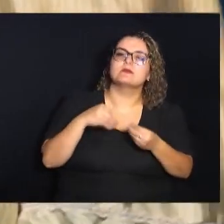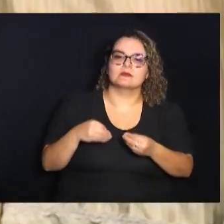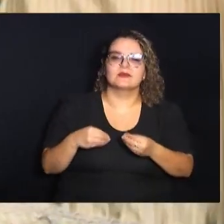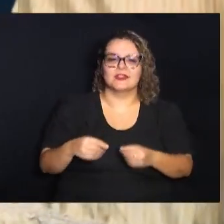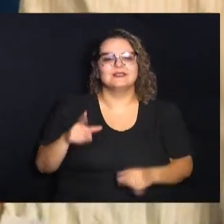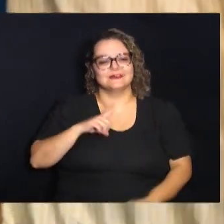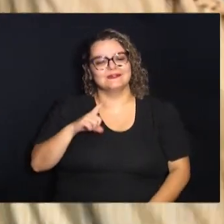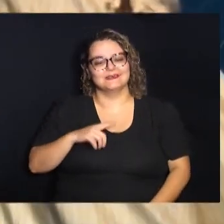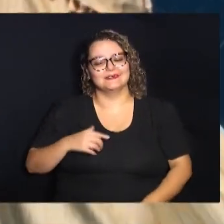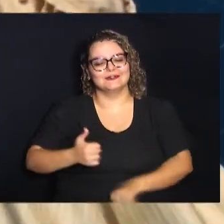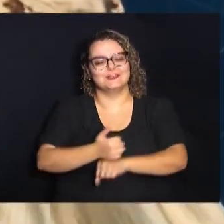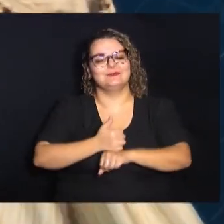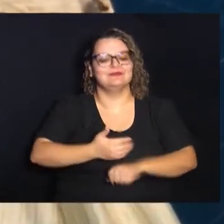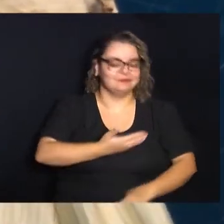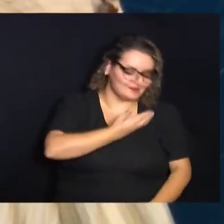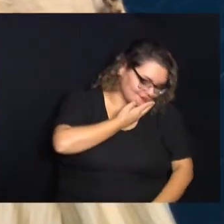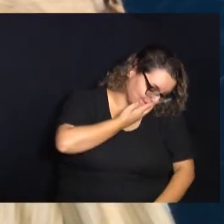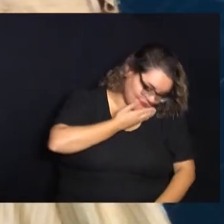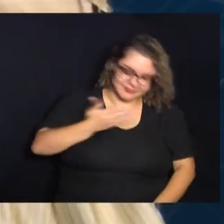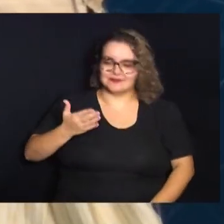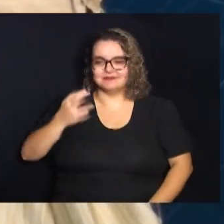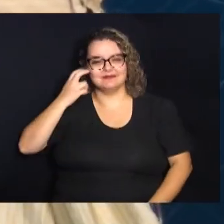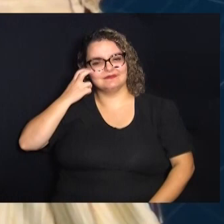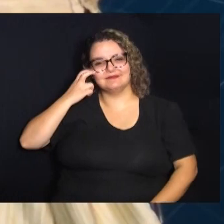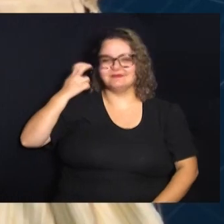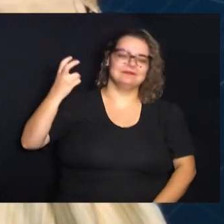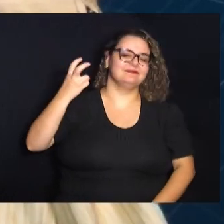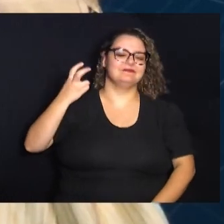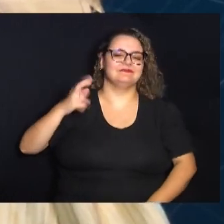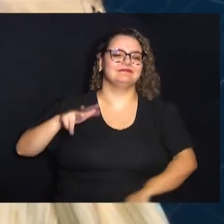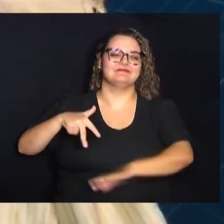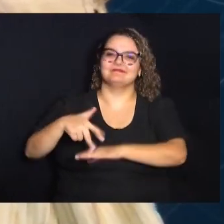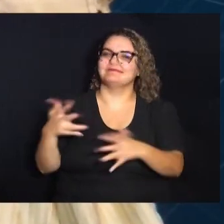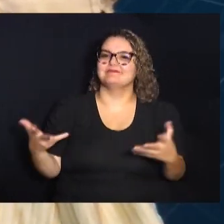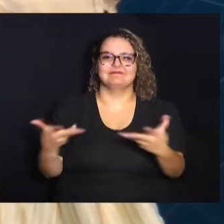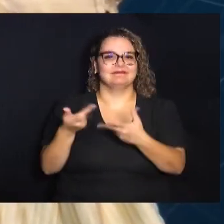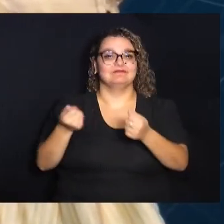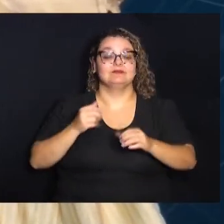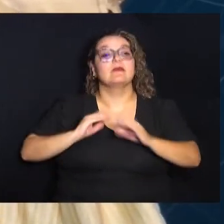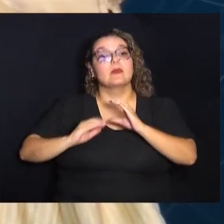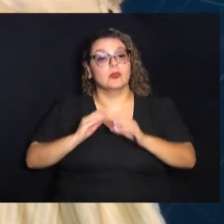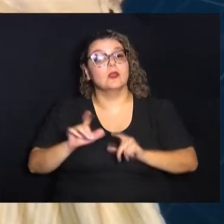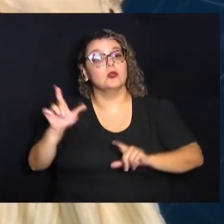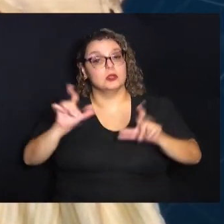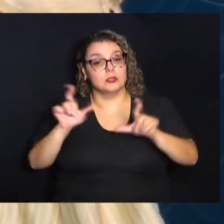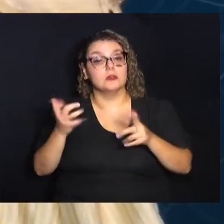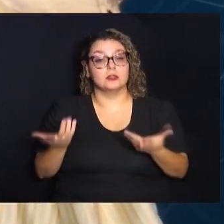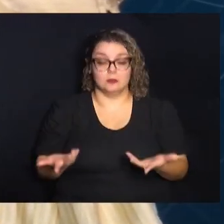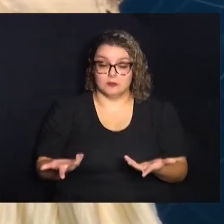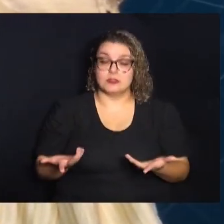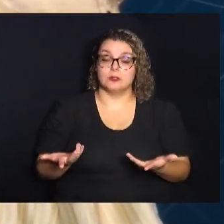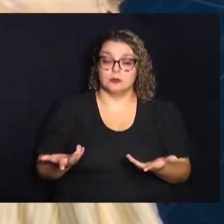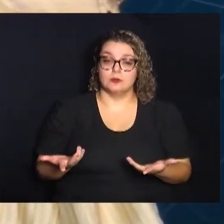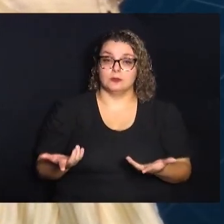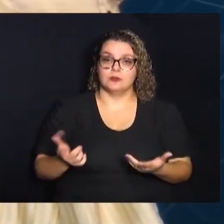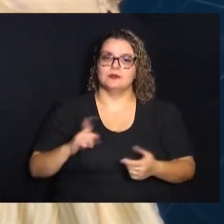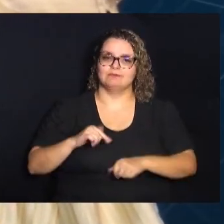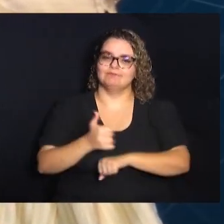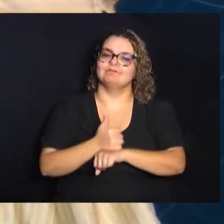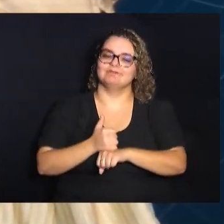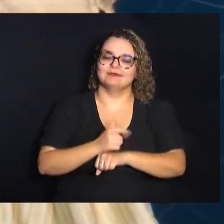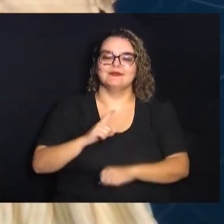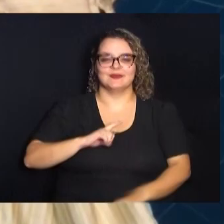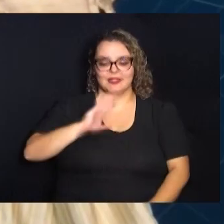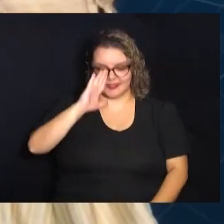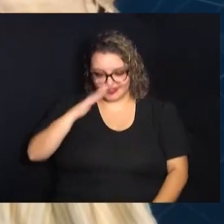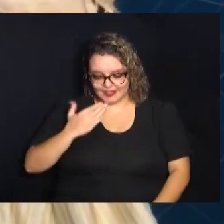tem muito do Jô Soares aí, que foi um gênio, uma grande pessoa do teatro, da comunicação, da televisão. E a gente